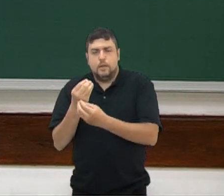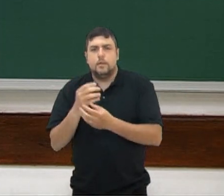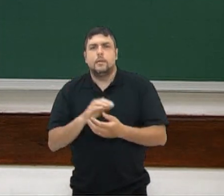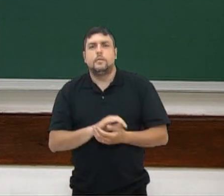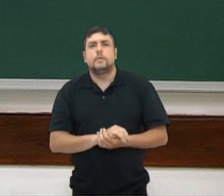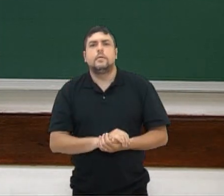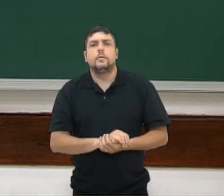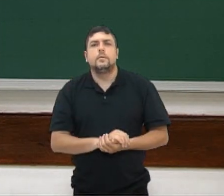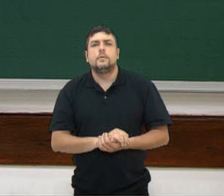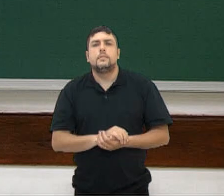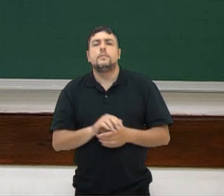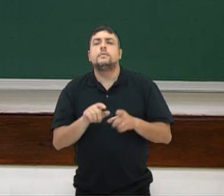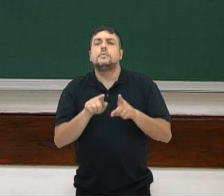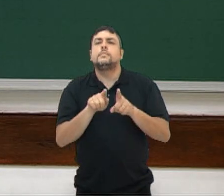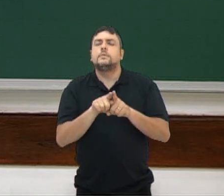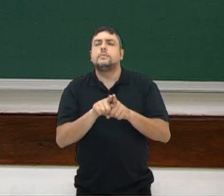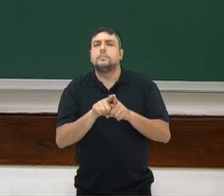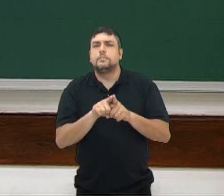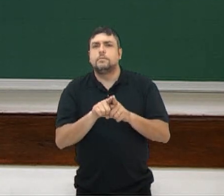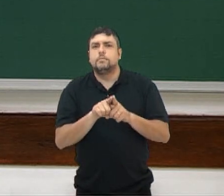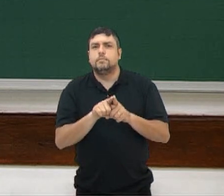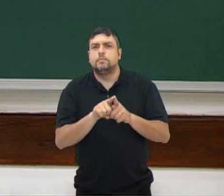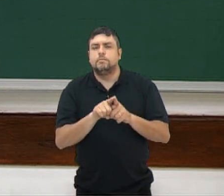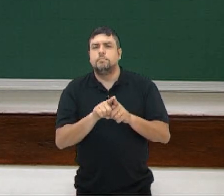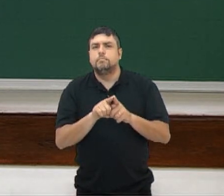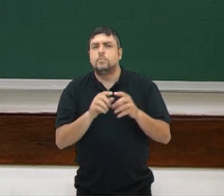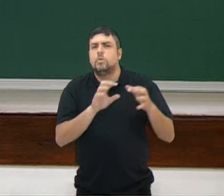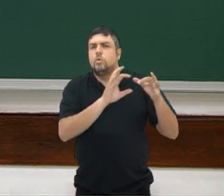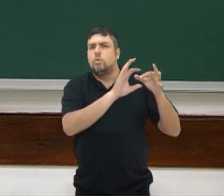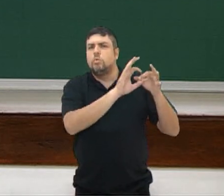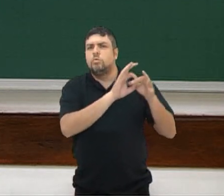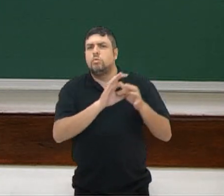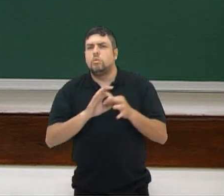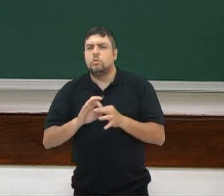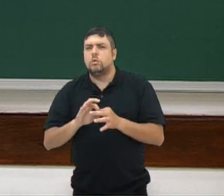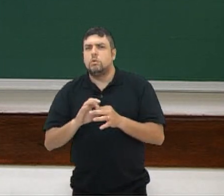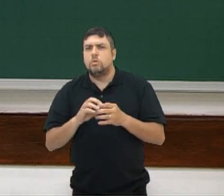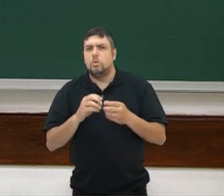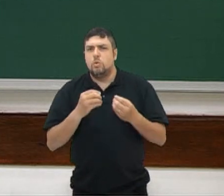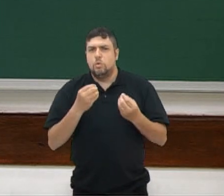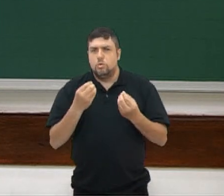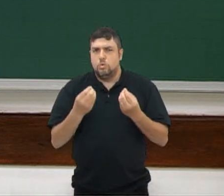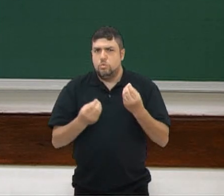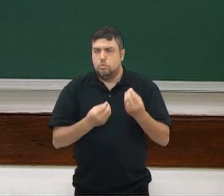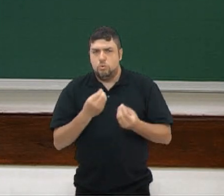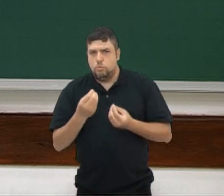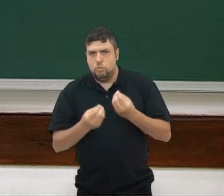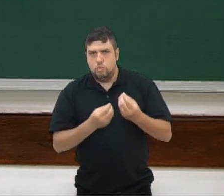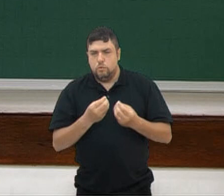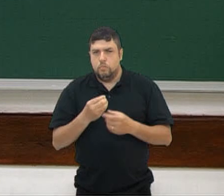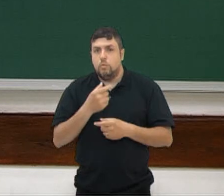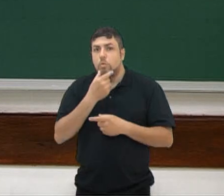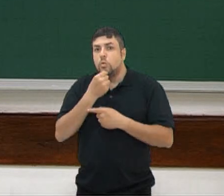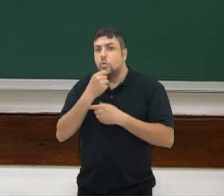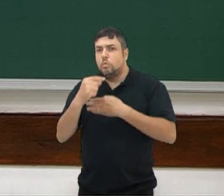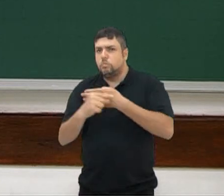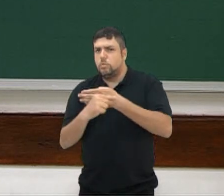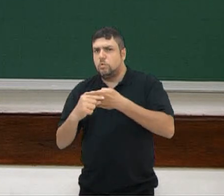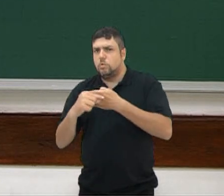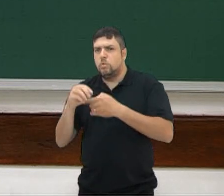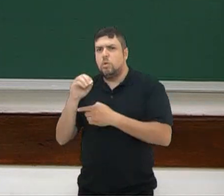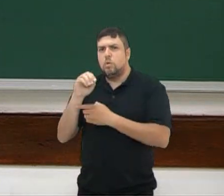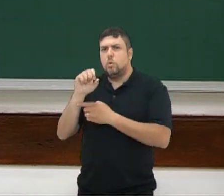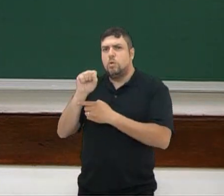ali. Esse período é conhecido, né, que o Oswald produz esse texto, é conhecido